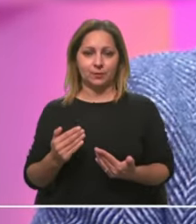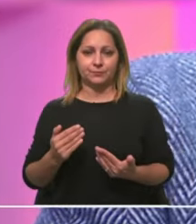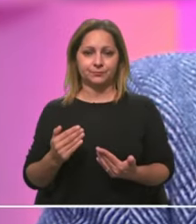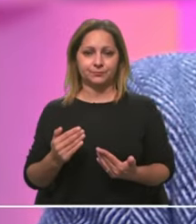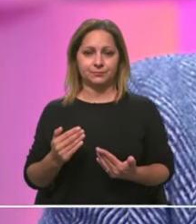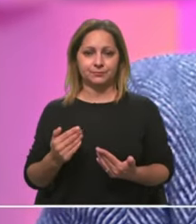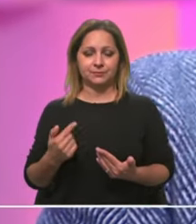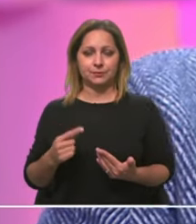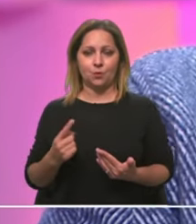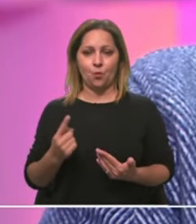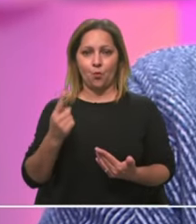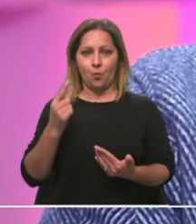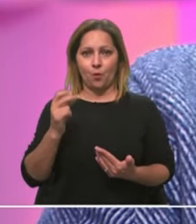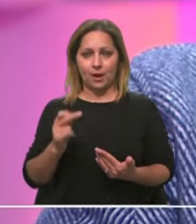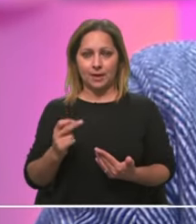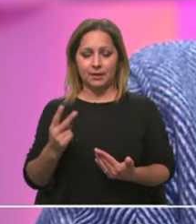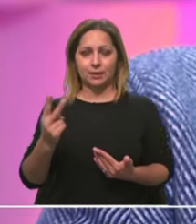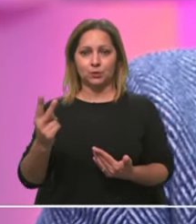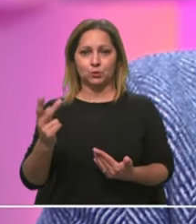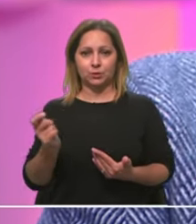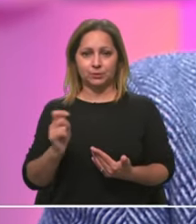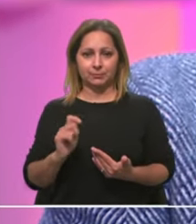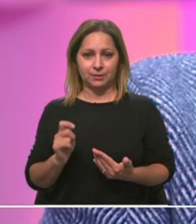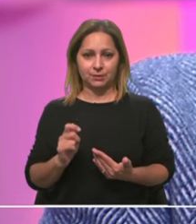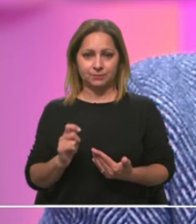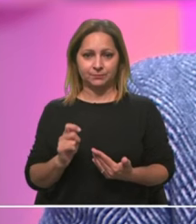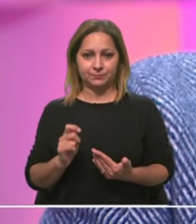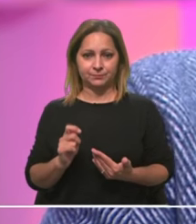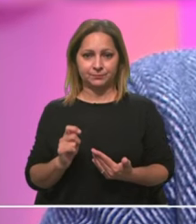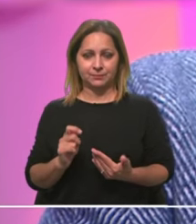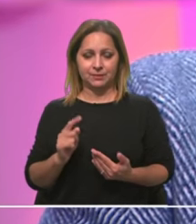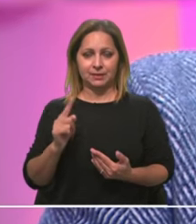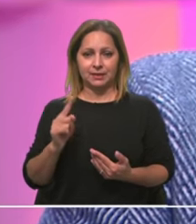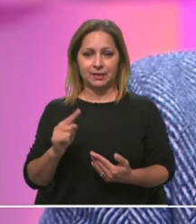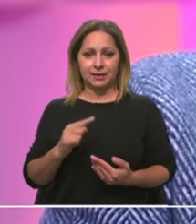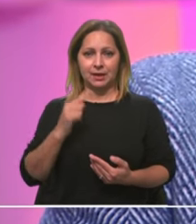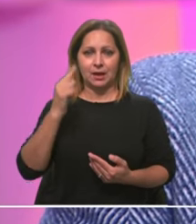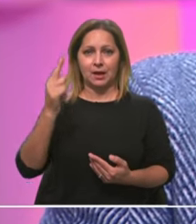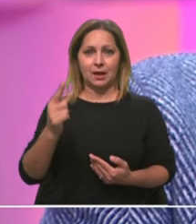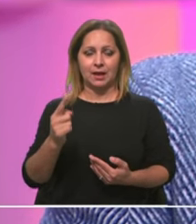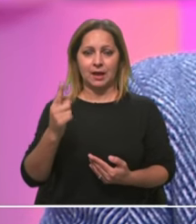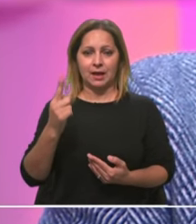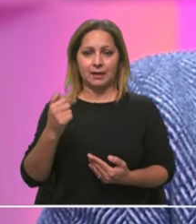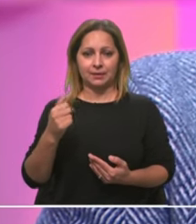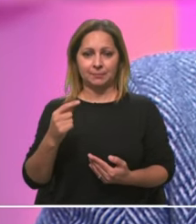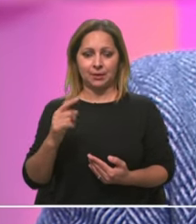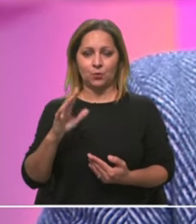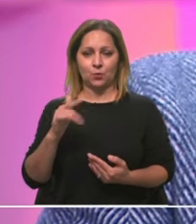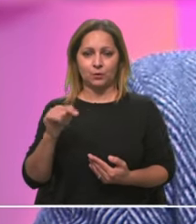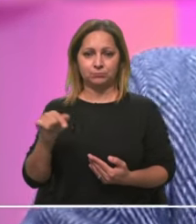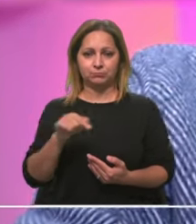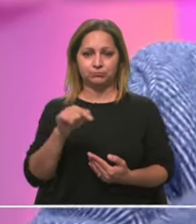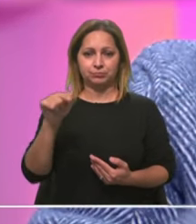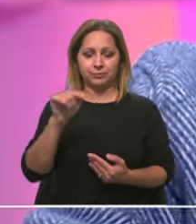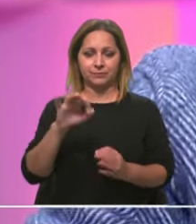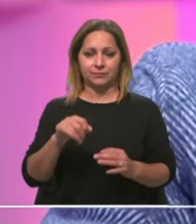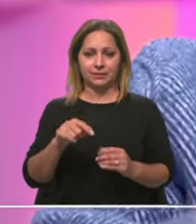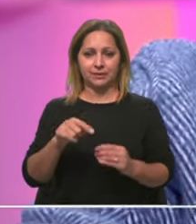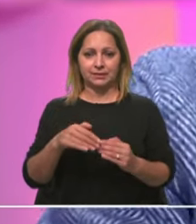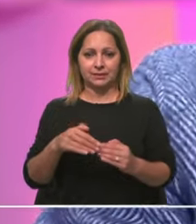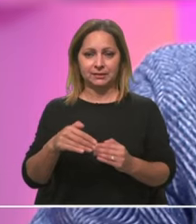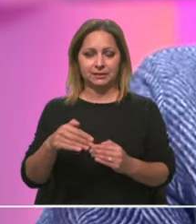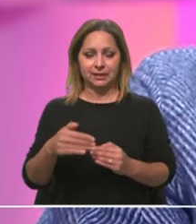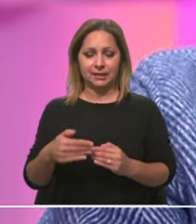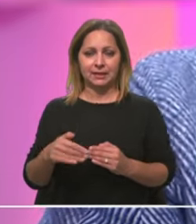que tem um ano e do meses e daqui um ano e meio quando acabar a digressão ele tá a chegar aos